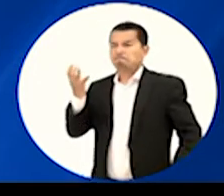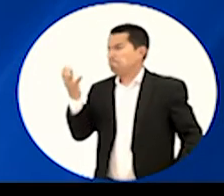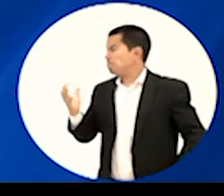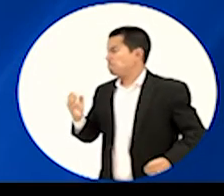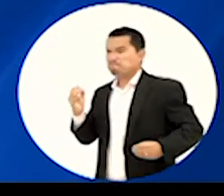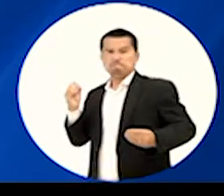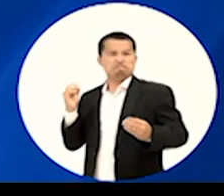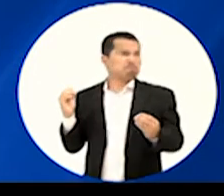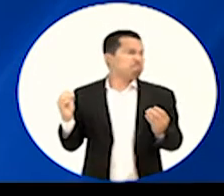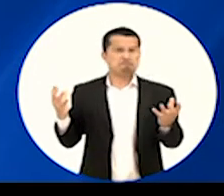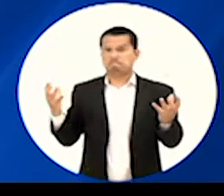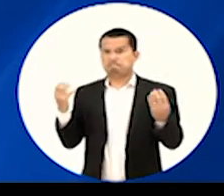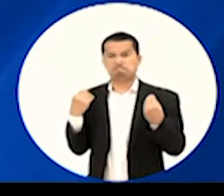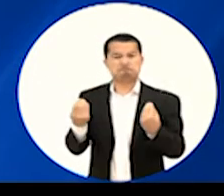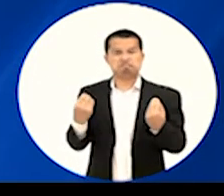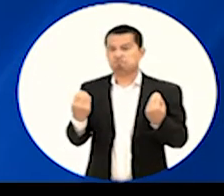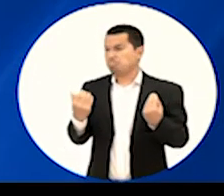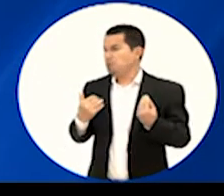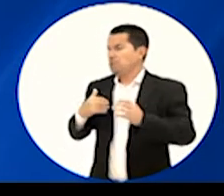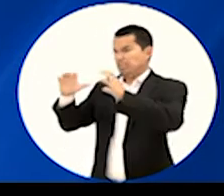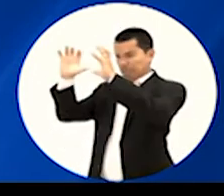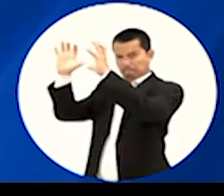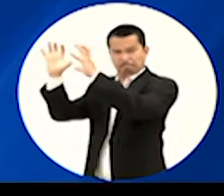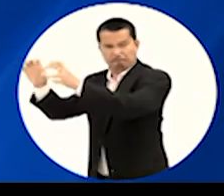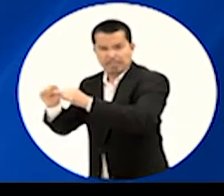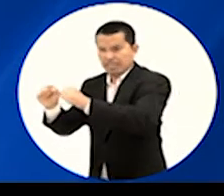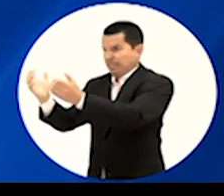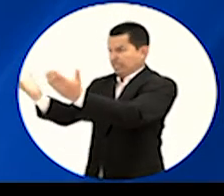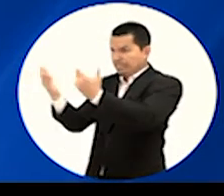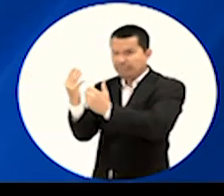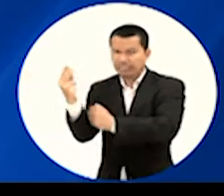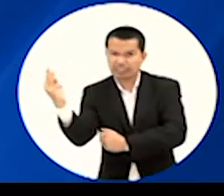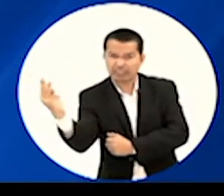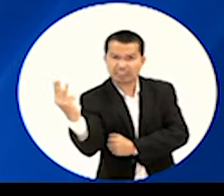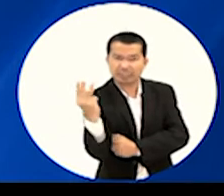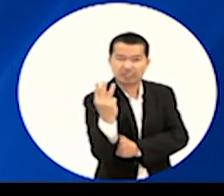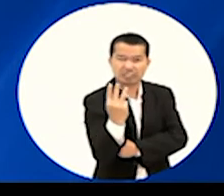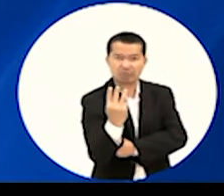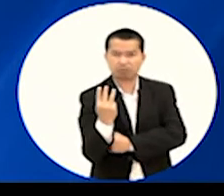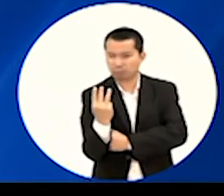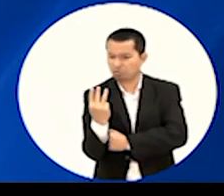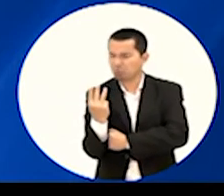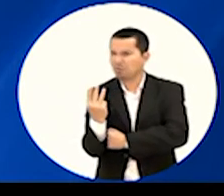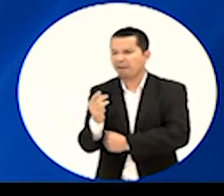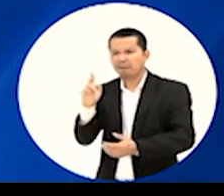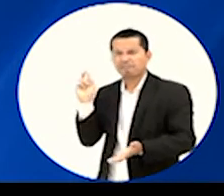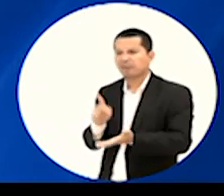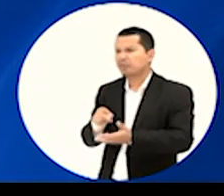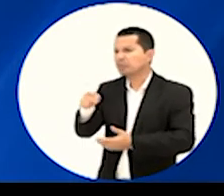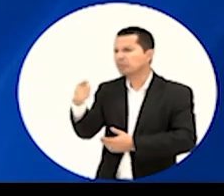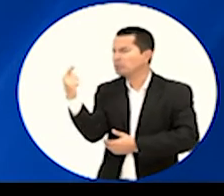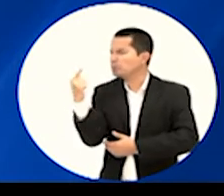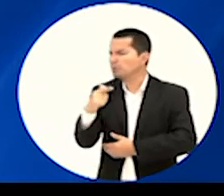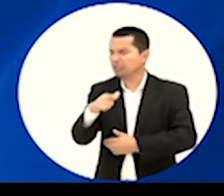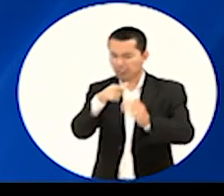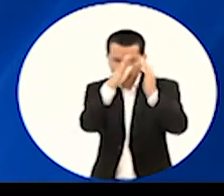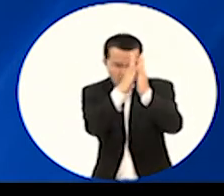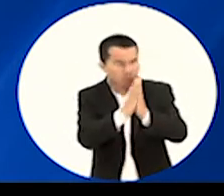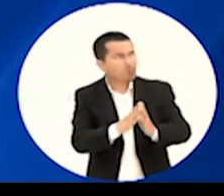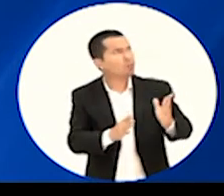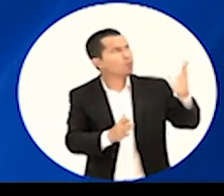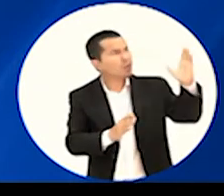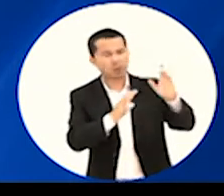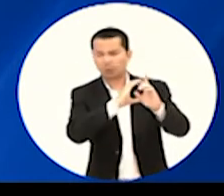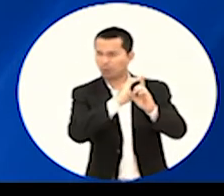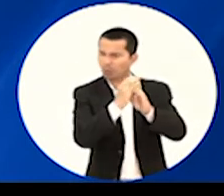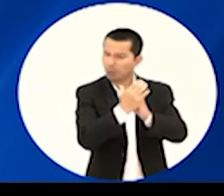o rei estava. E ele lhes disse: é verdade que vocês não prestam culto ao meu Deus, nem adoram a